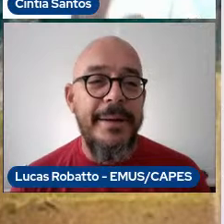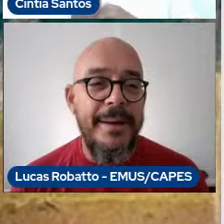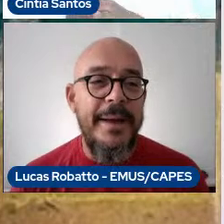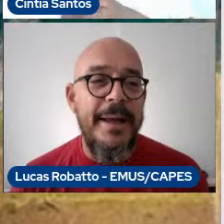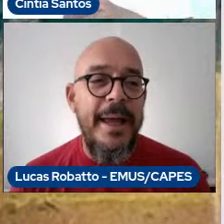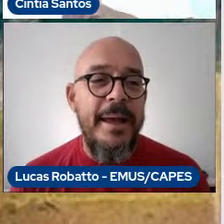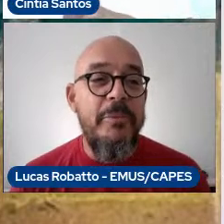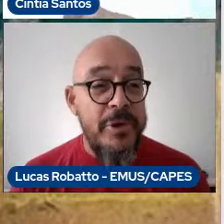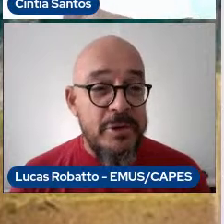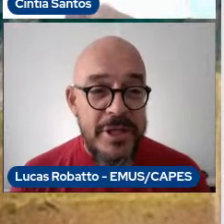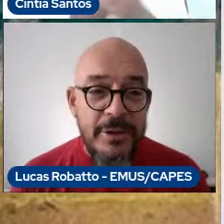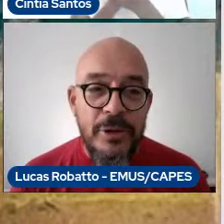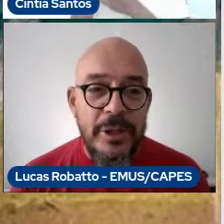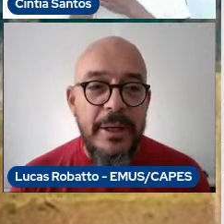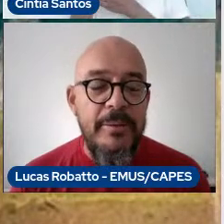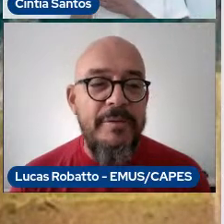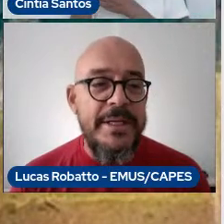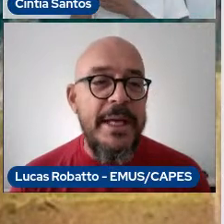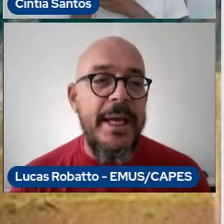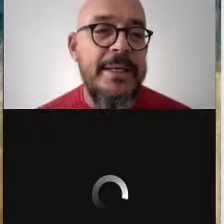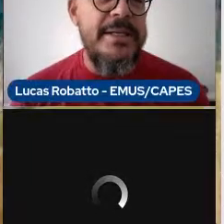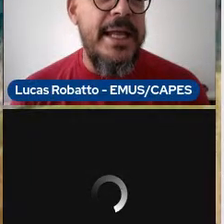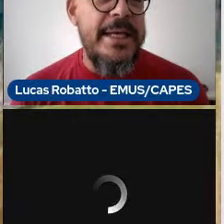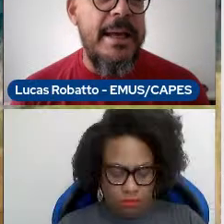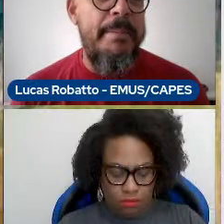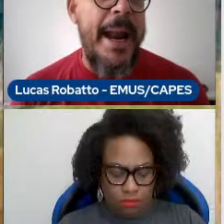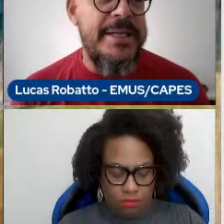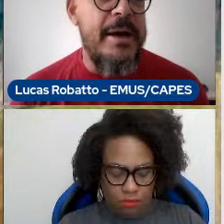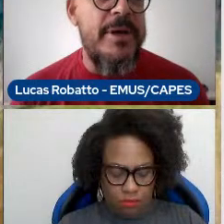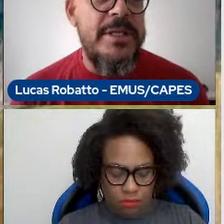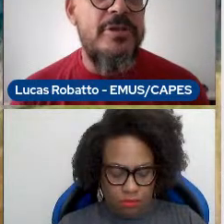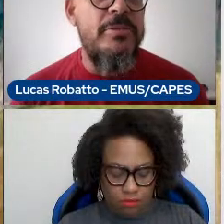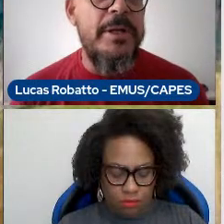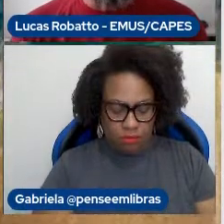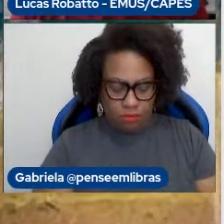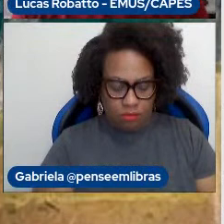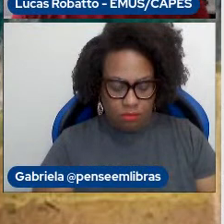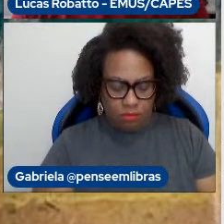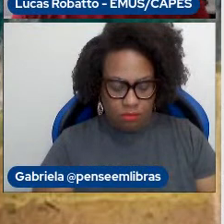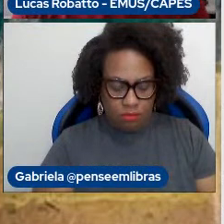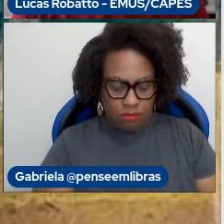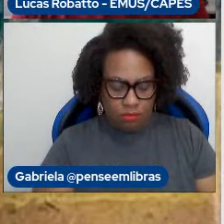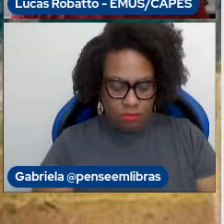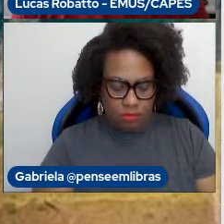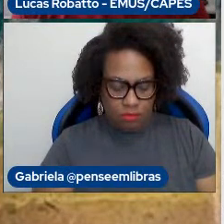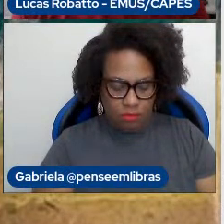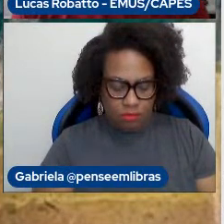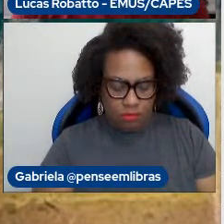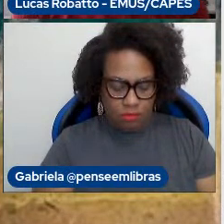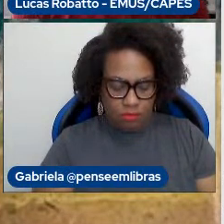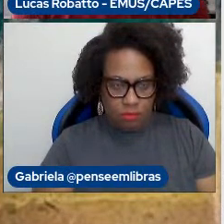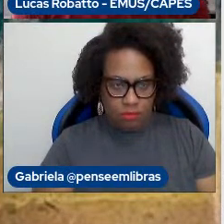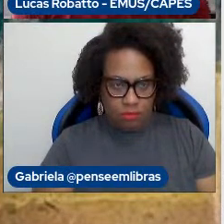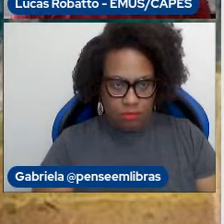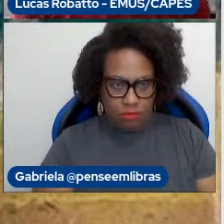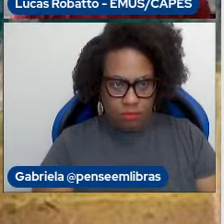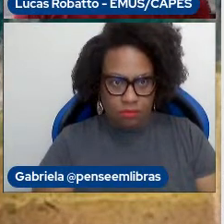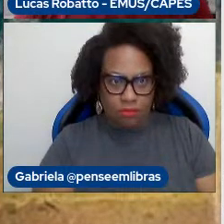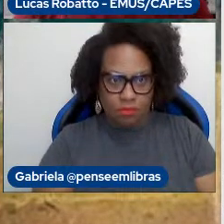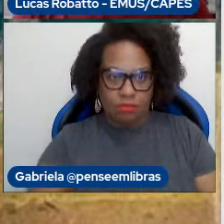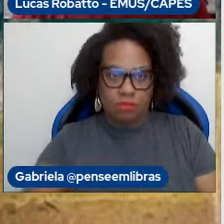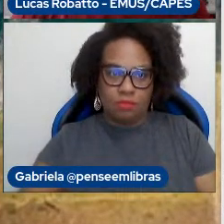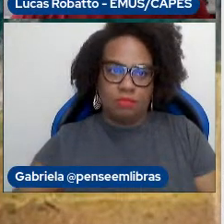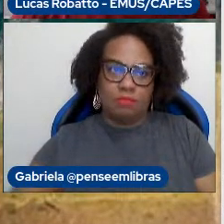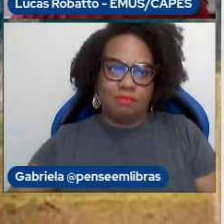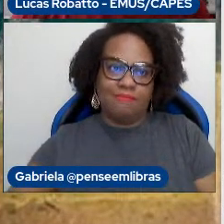Isso é muito assustador, uma vez que a gente tem essa prática com esses instrumentos há cinco, seis séculos. O